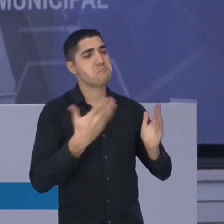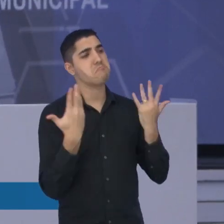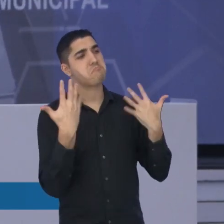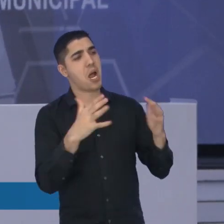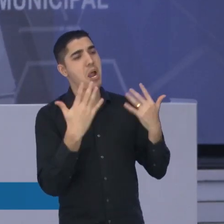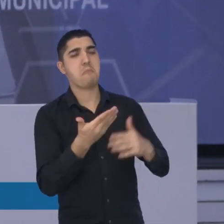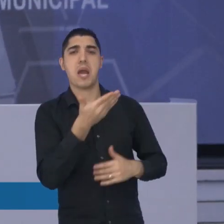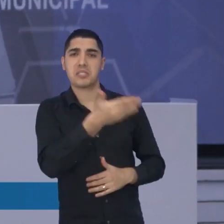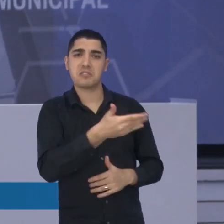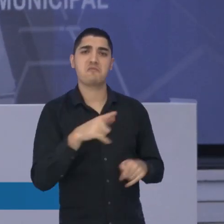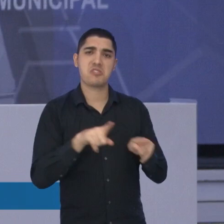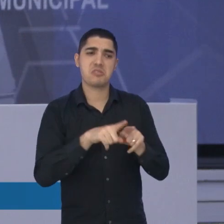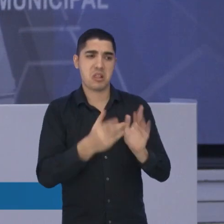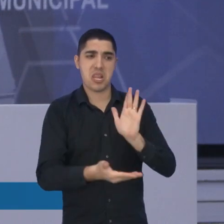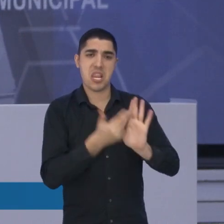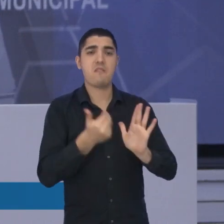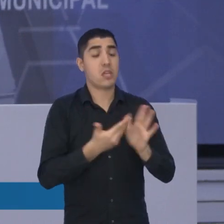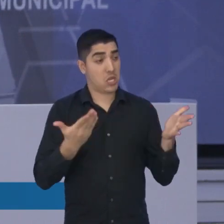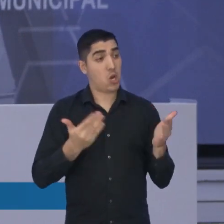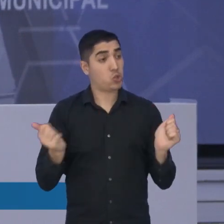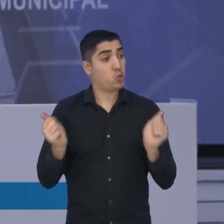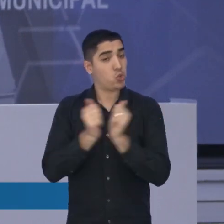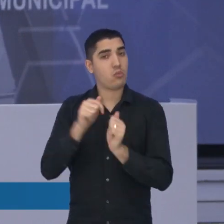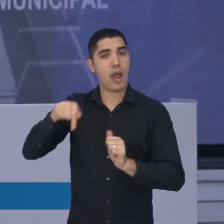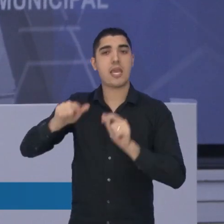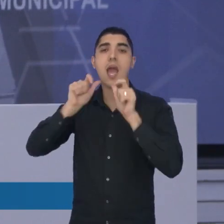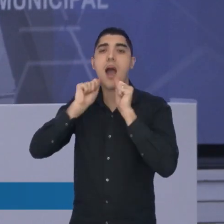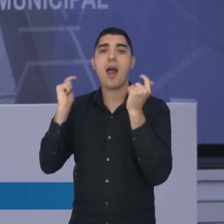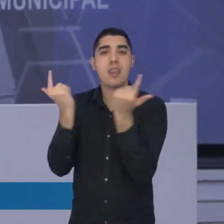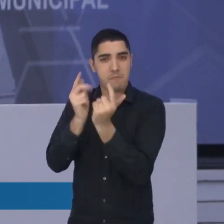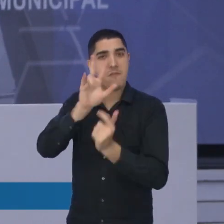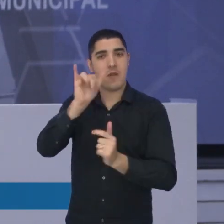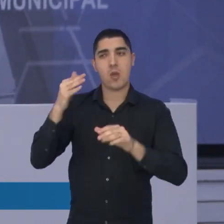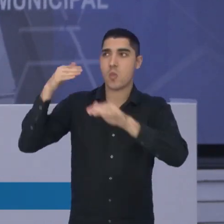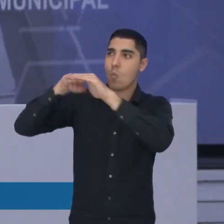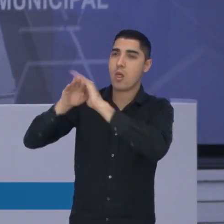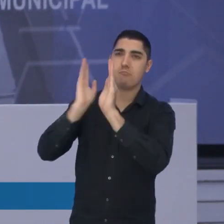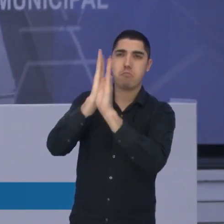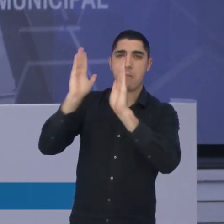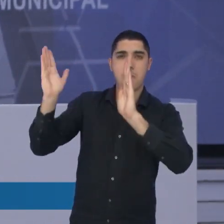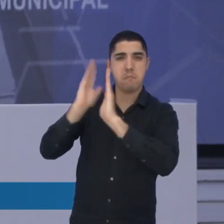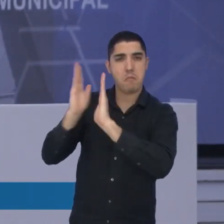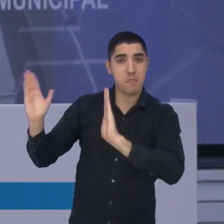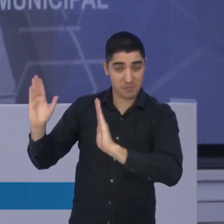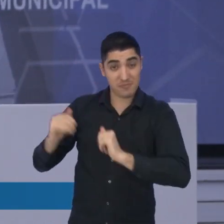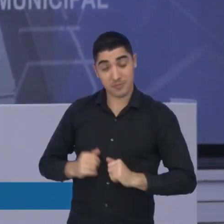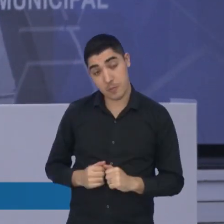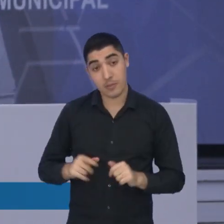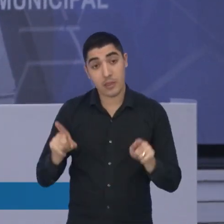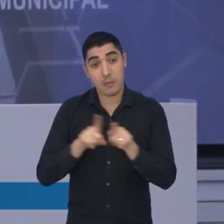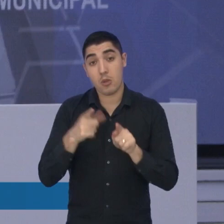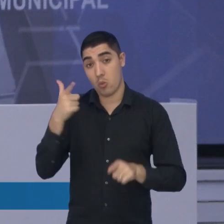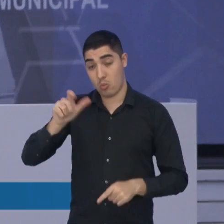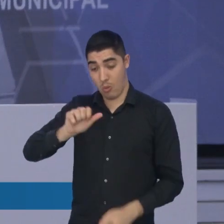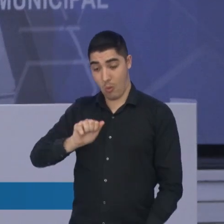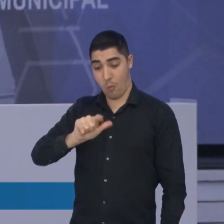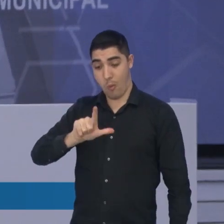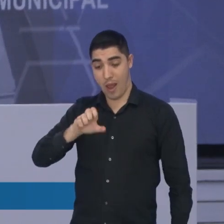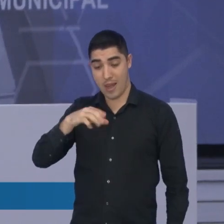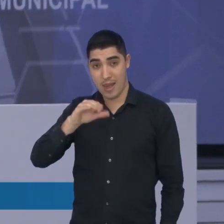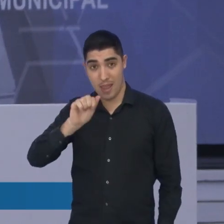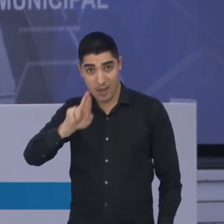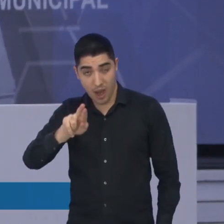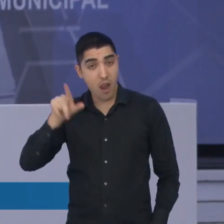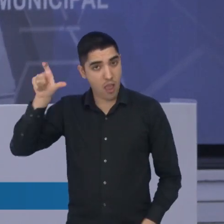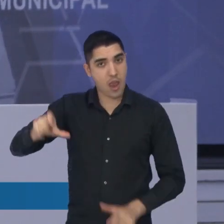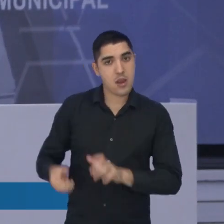do acervo da Assembleia. Tivemos também uma grande colaboração do deputado federal Alencar Santana, que propôs uma sessão